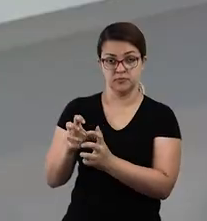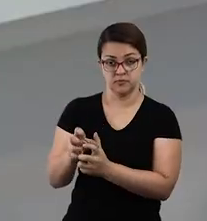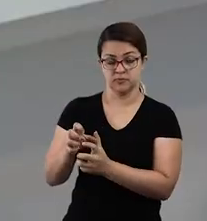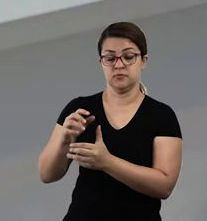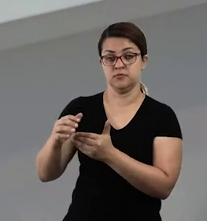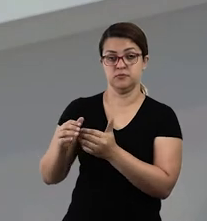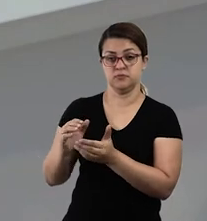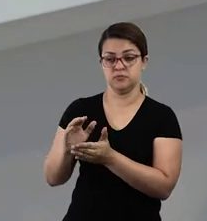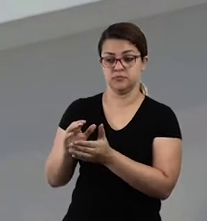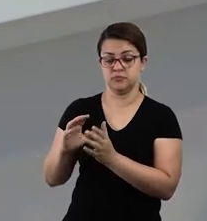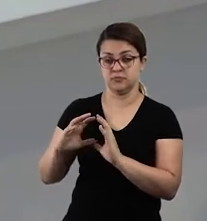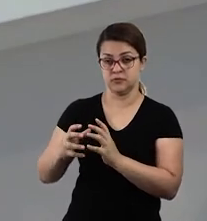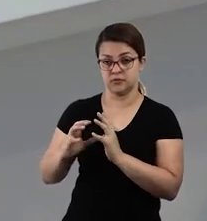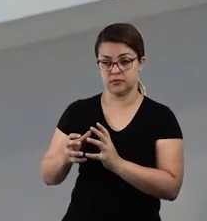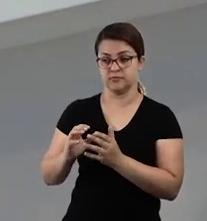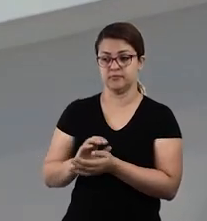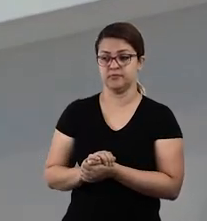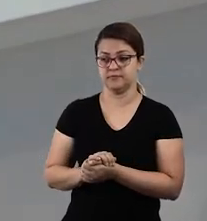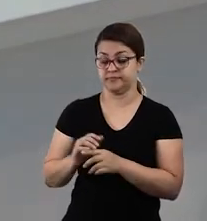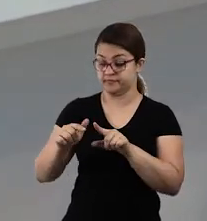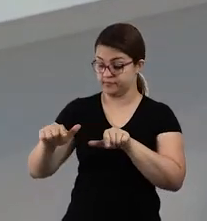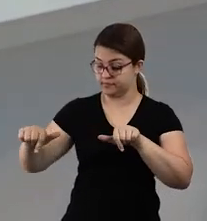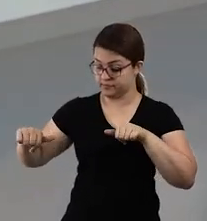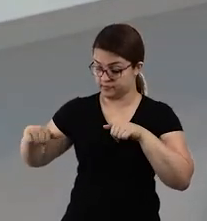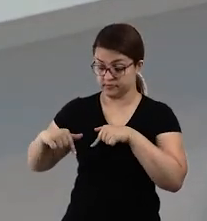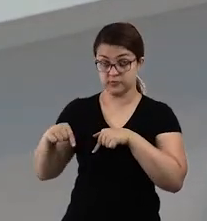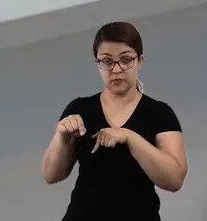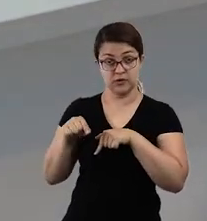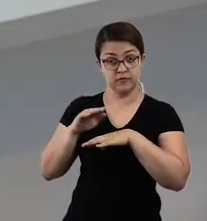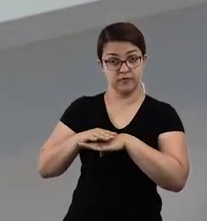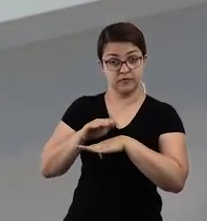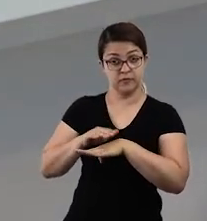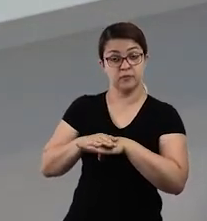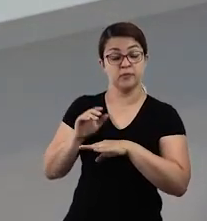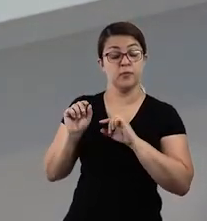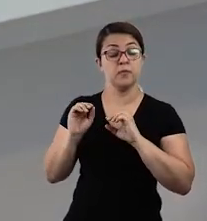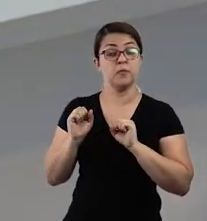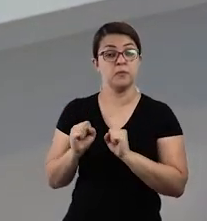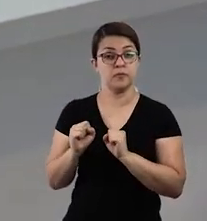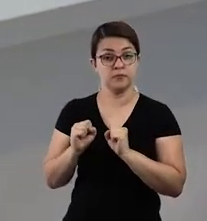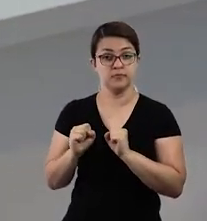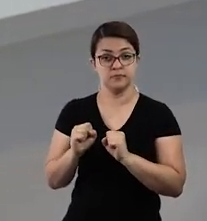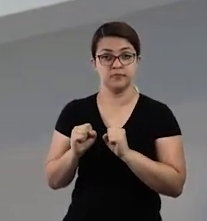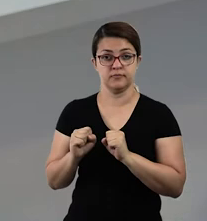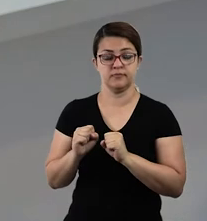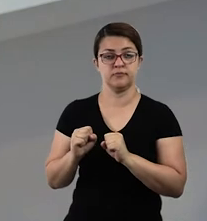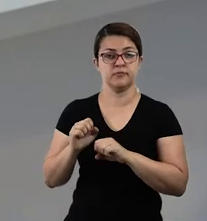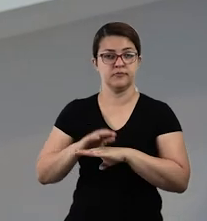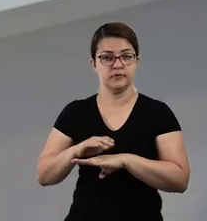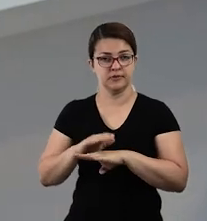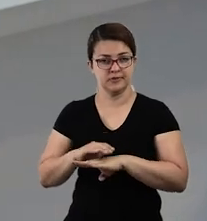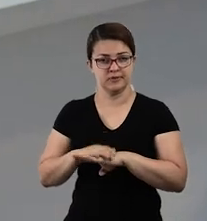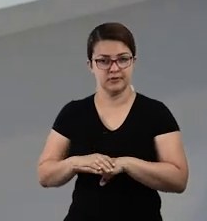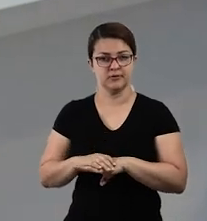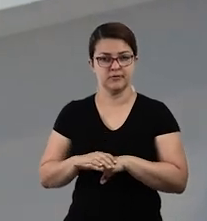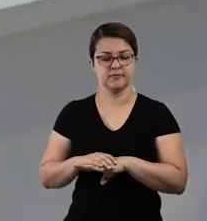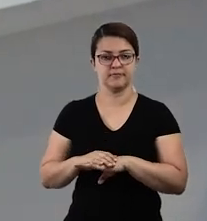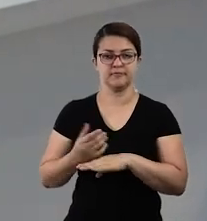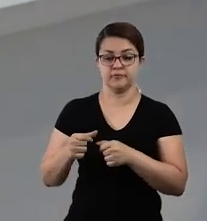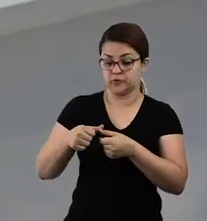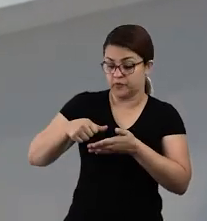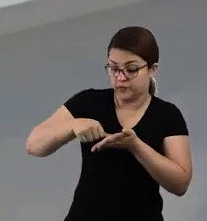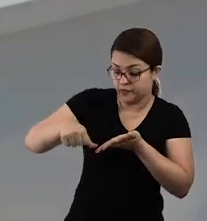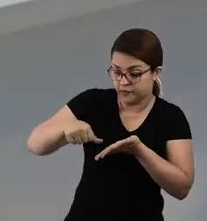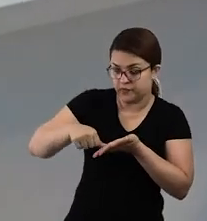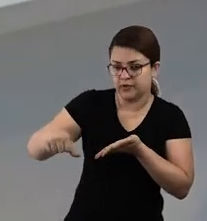essa sela, tá? Esse retângulo que nós fizemos aqui, vocês podem fazer com fita, ou pode